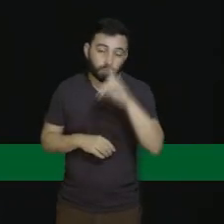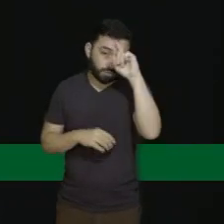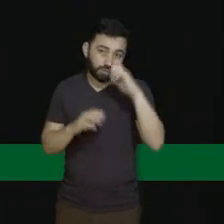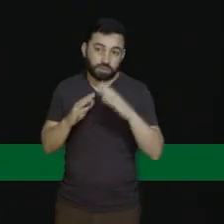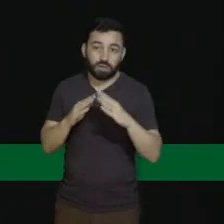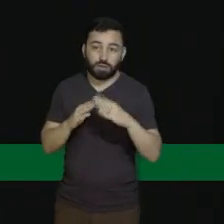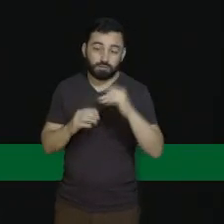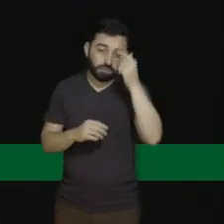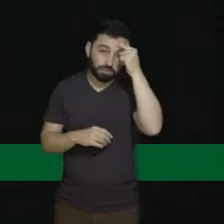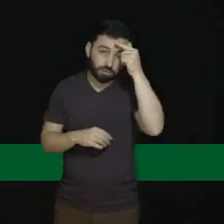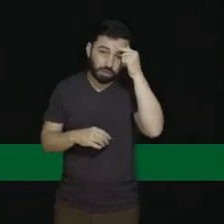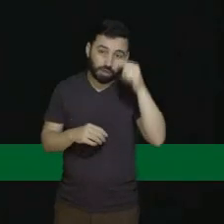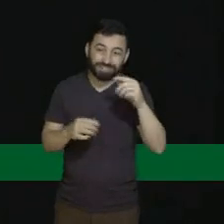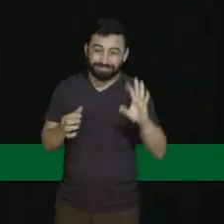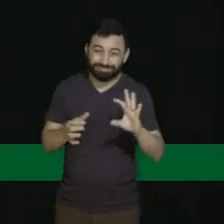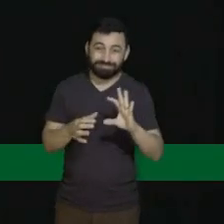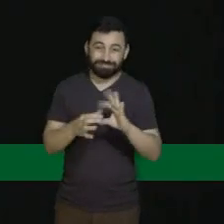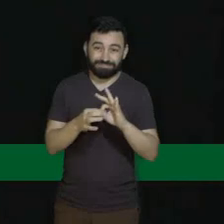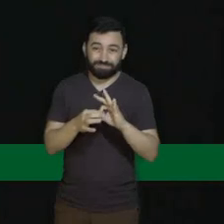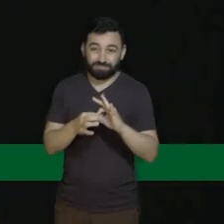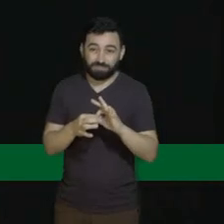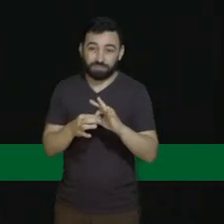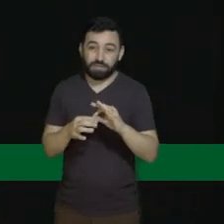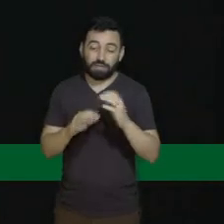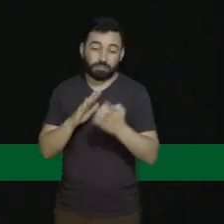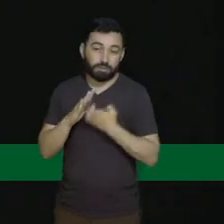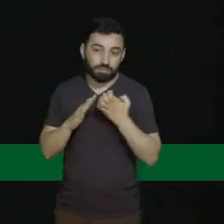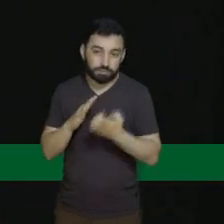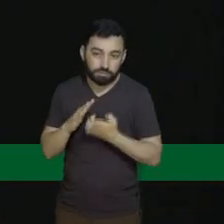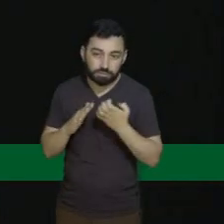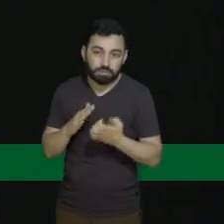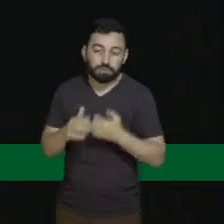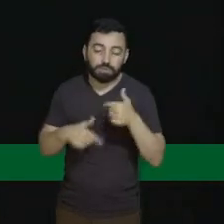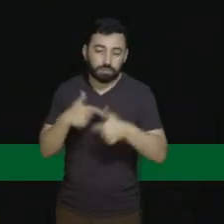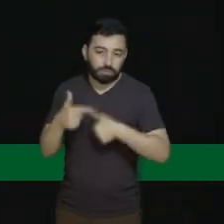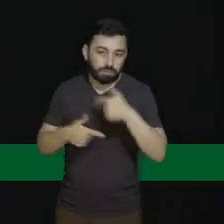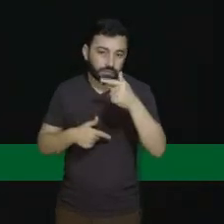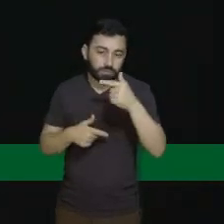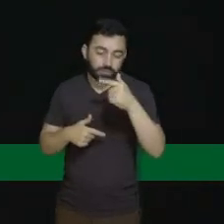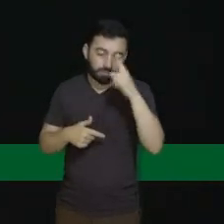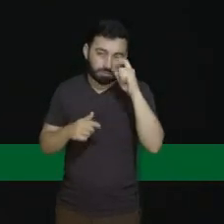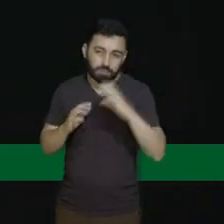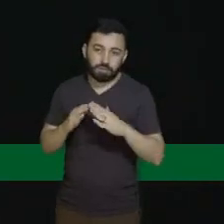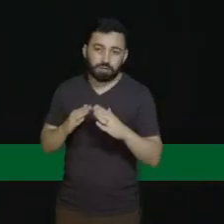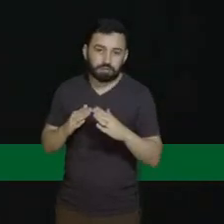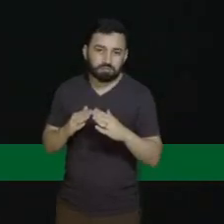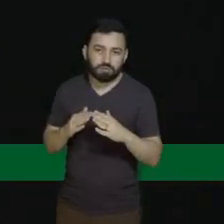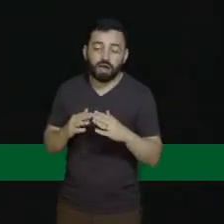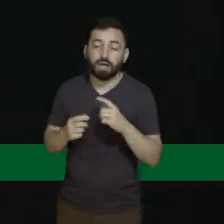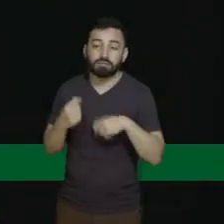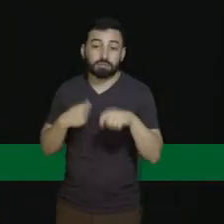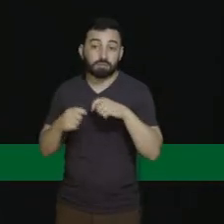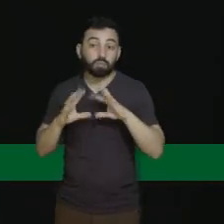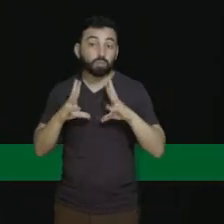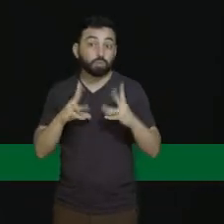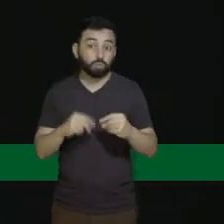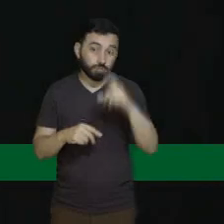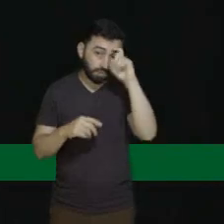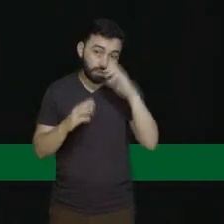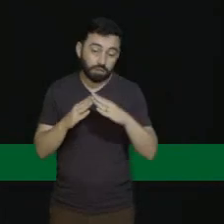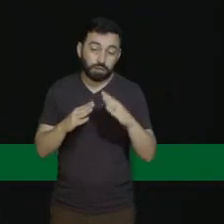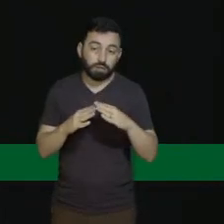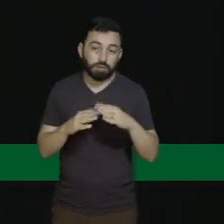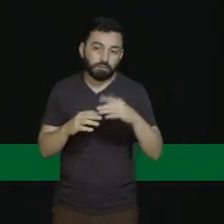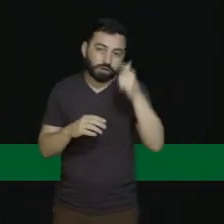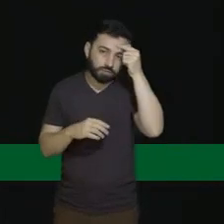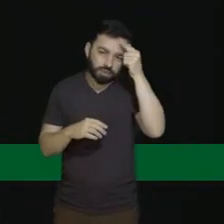universitário vinculado à IBSER, a Empresa Brasileira de Serviços Hospitalares, que administra os hospitais universitários das